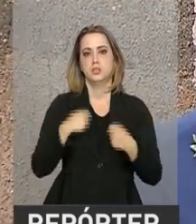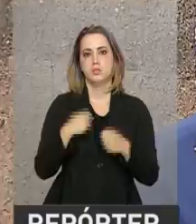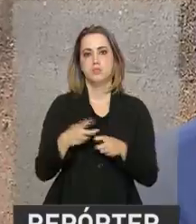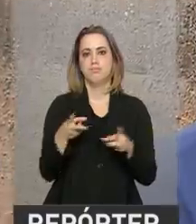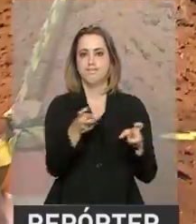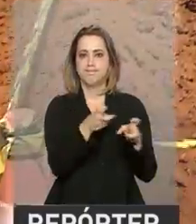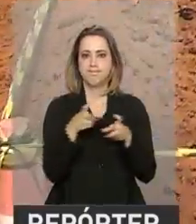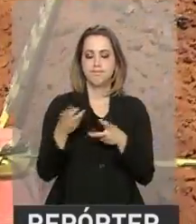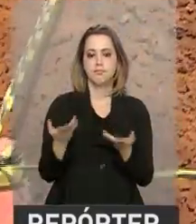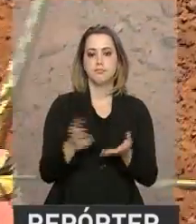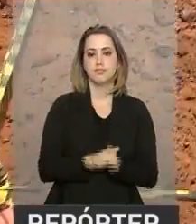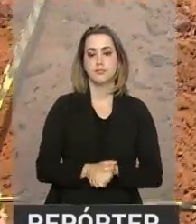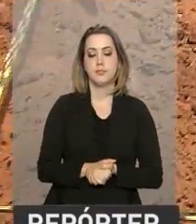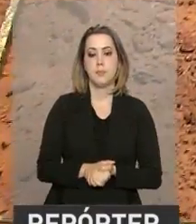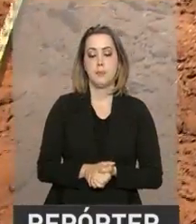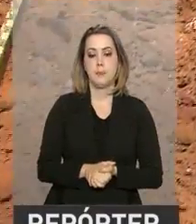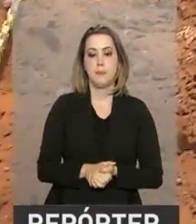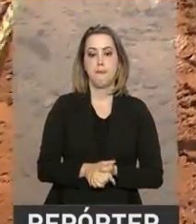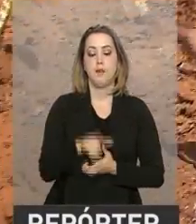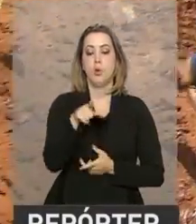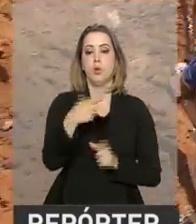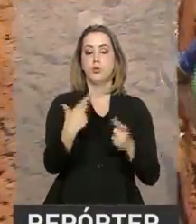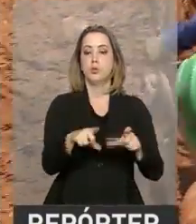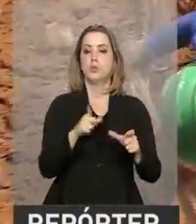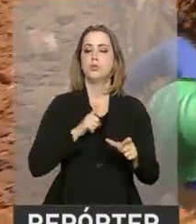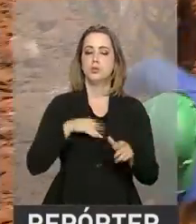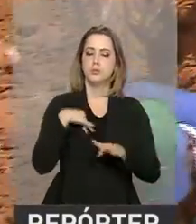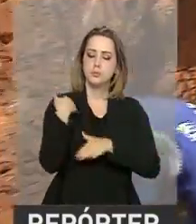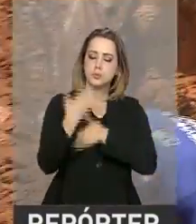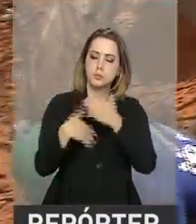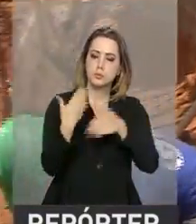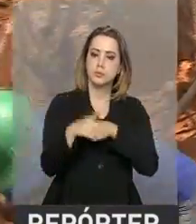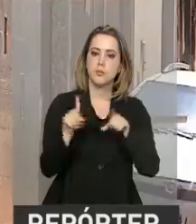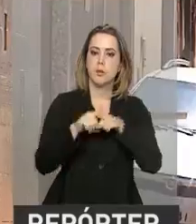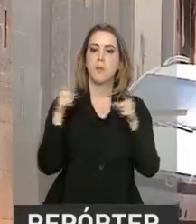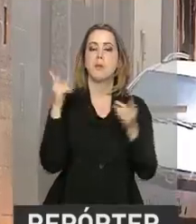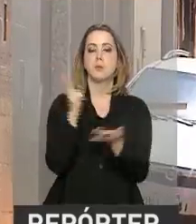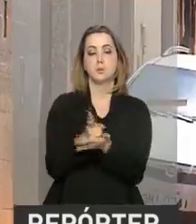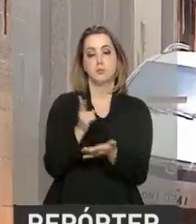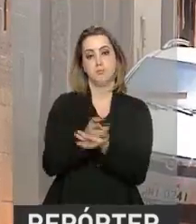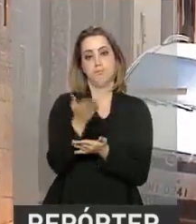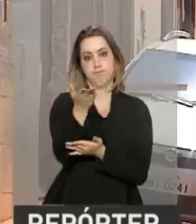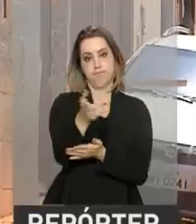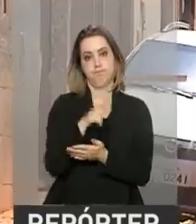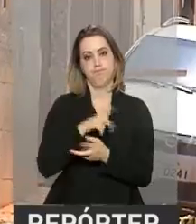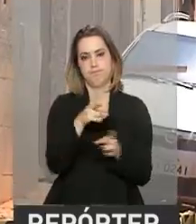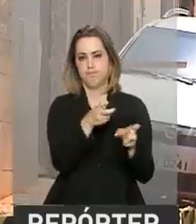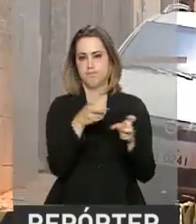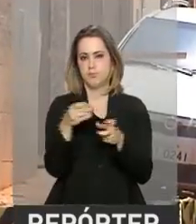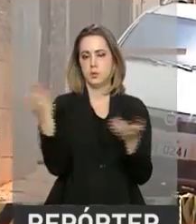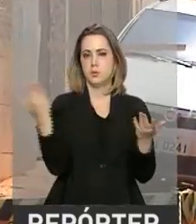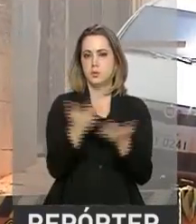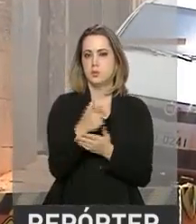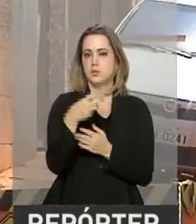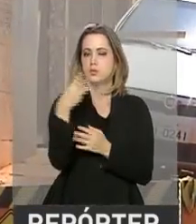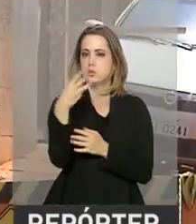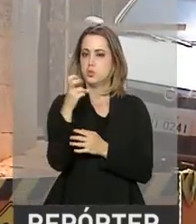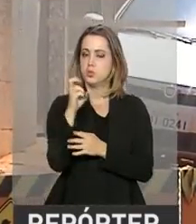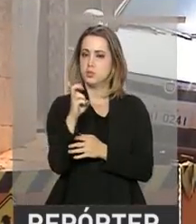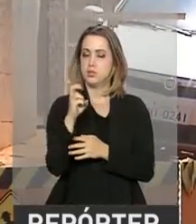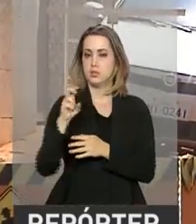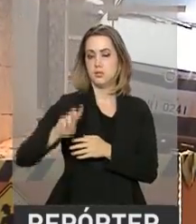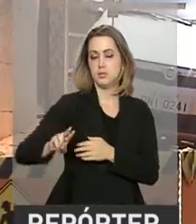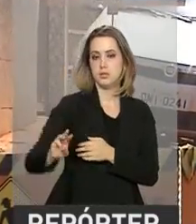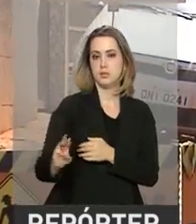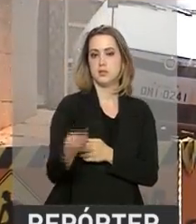expectativa o setor tem tido avanços mas ainda assim estima se que hoje pelo menos 35 milhões de